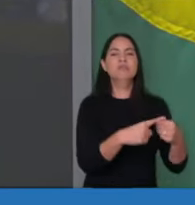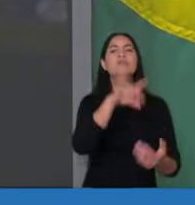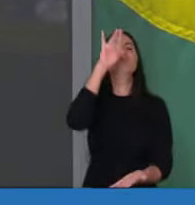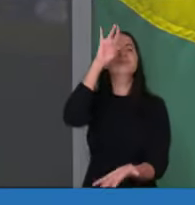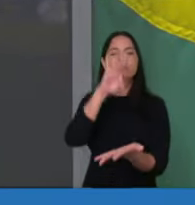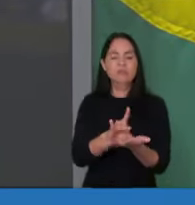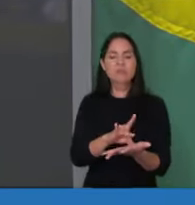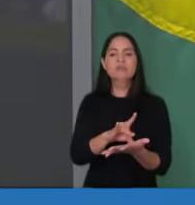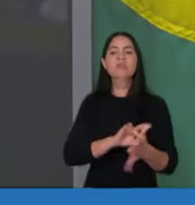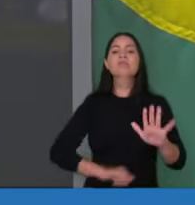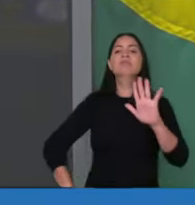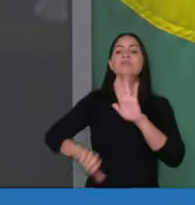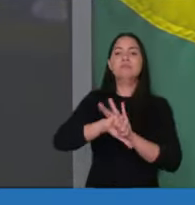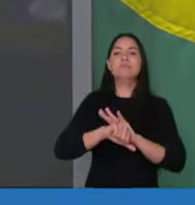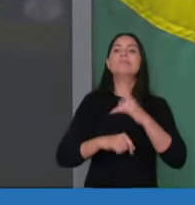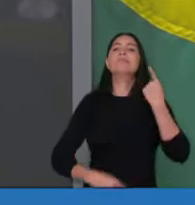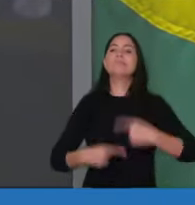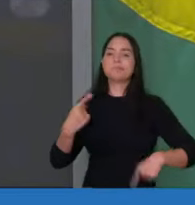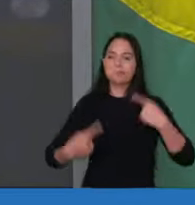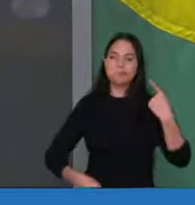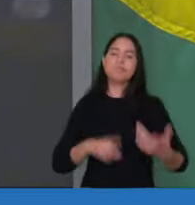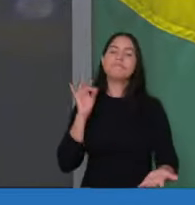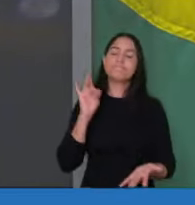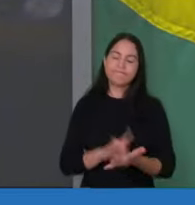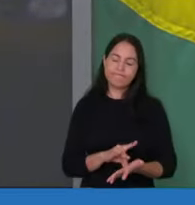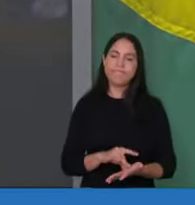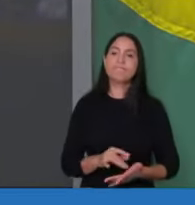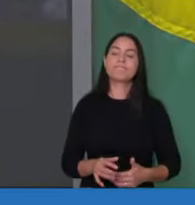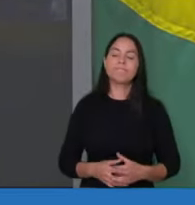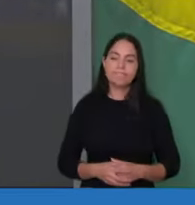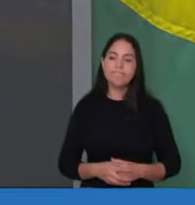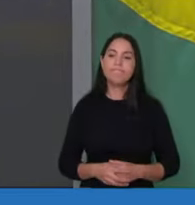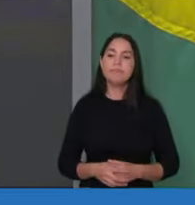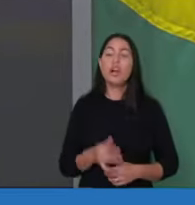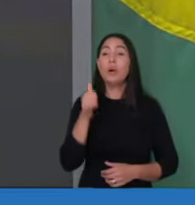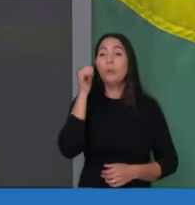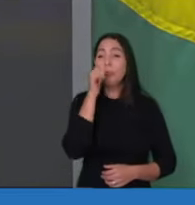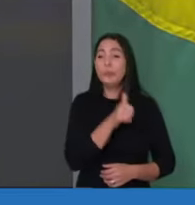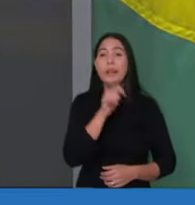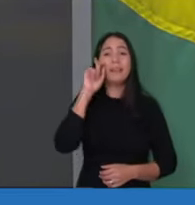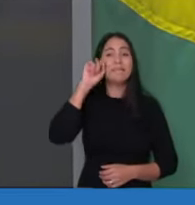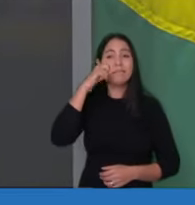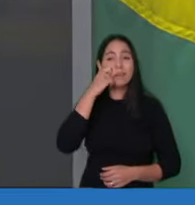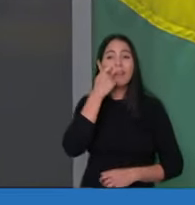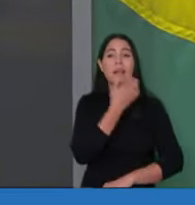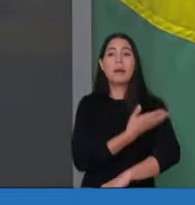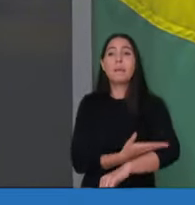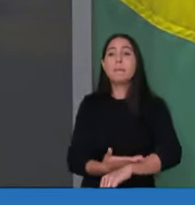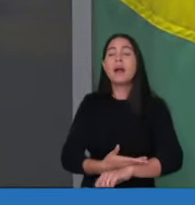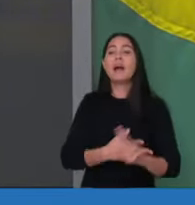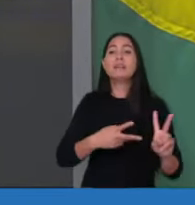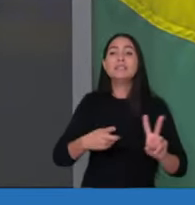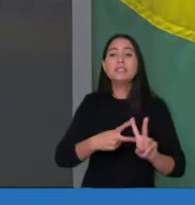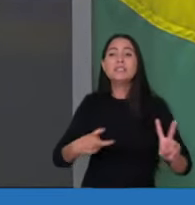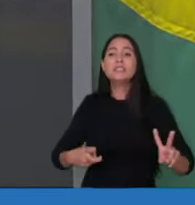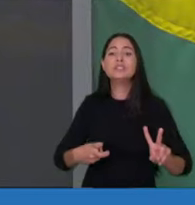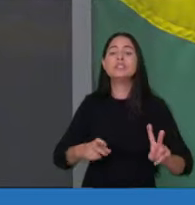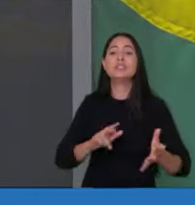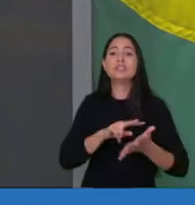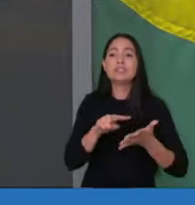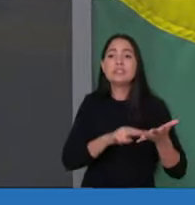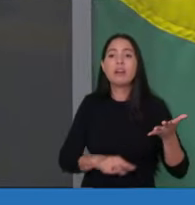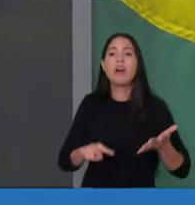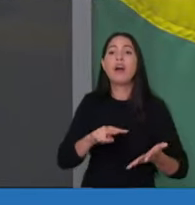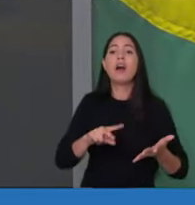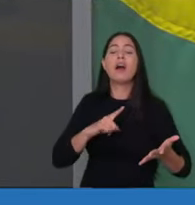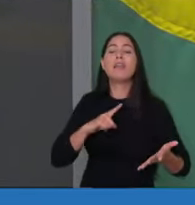um crime político. Mulheres negras, brancas, indígenas, ciganas, todas as mulheres